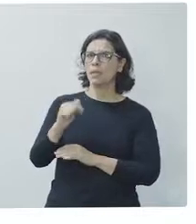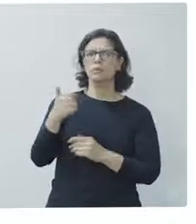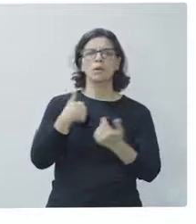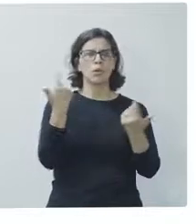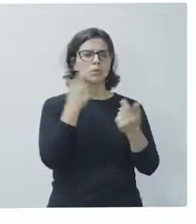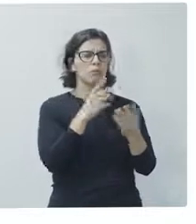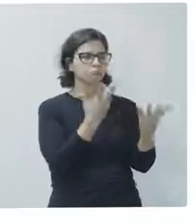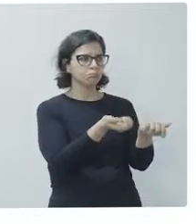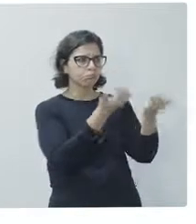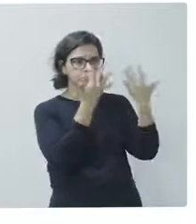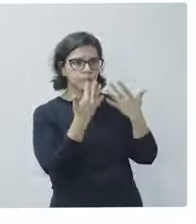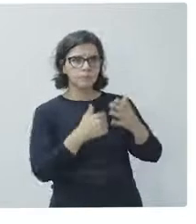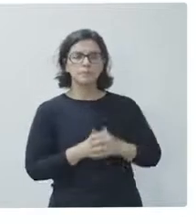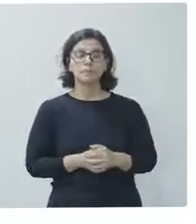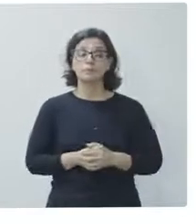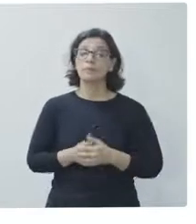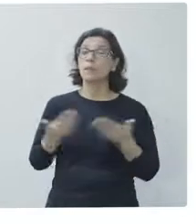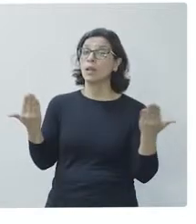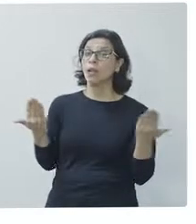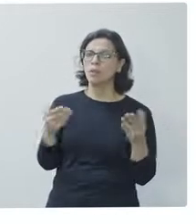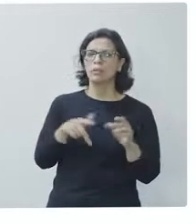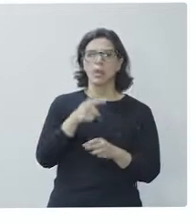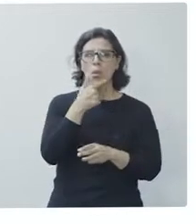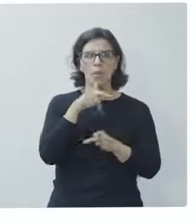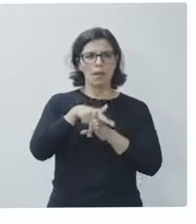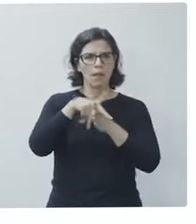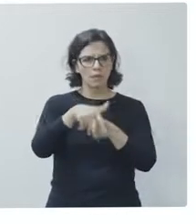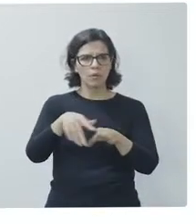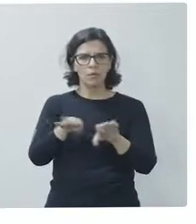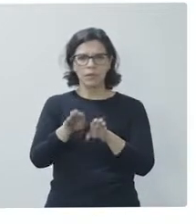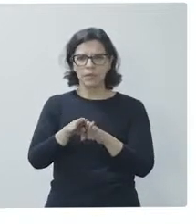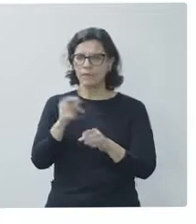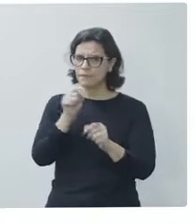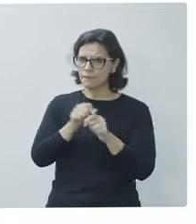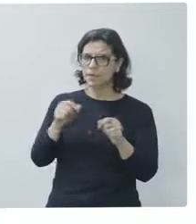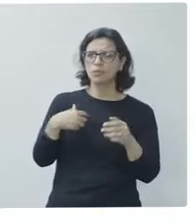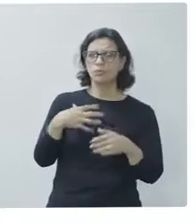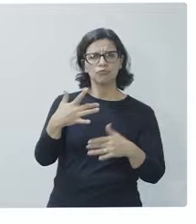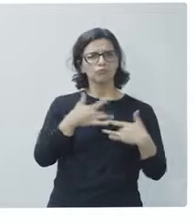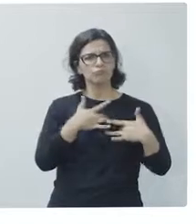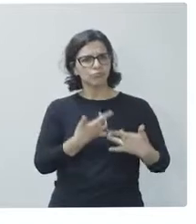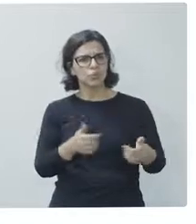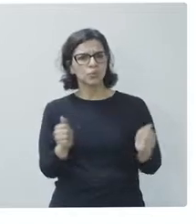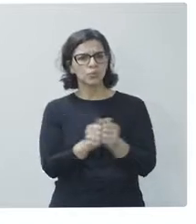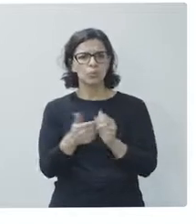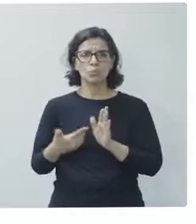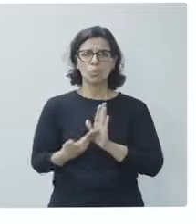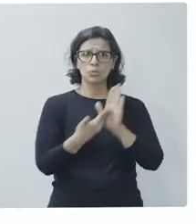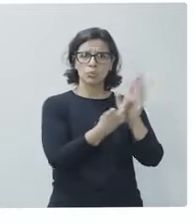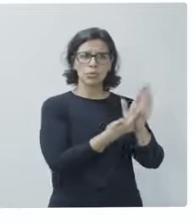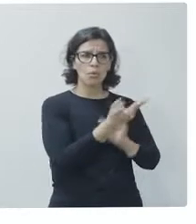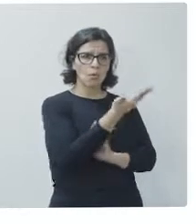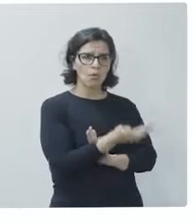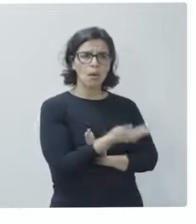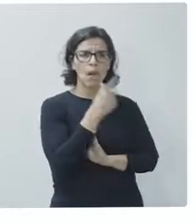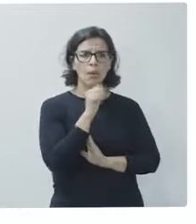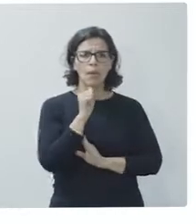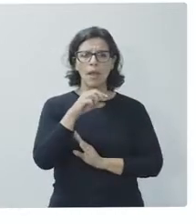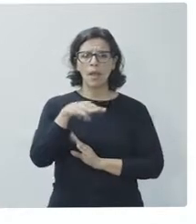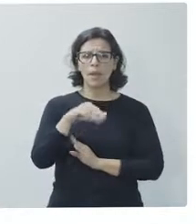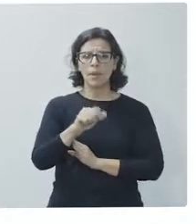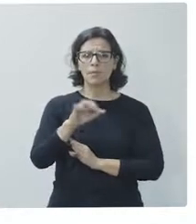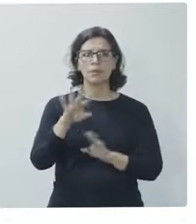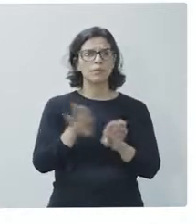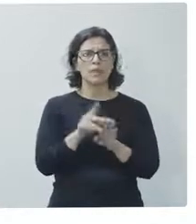se banhar. O cavaleiro azarado se inclinou e com um gesto indicou a fonte à mata, mas